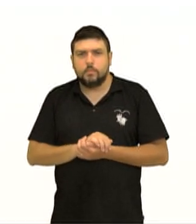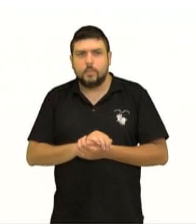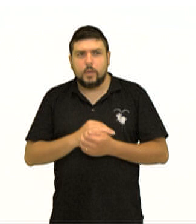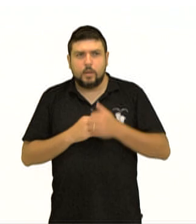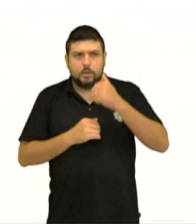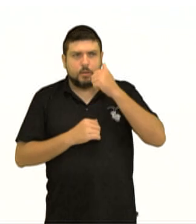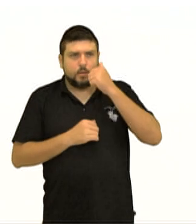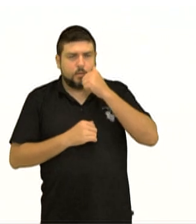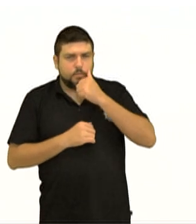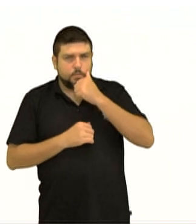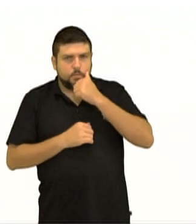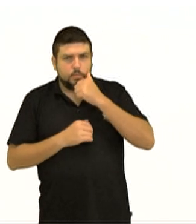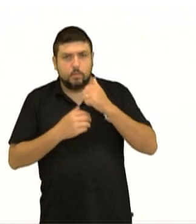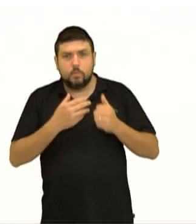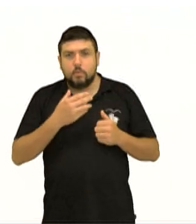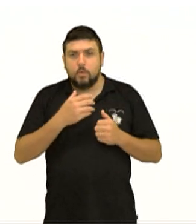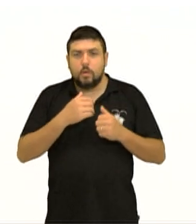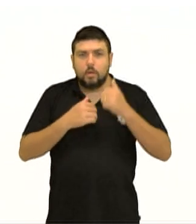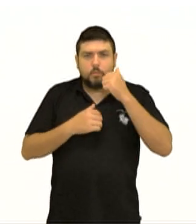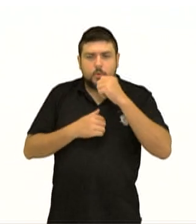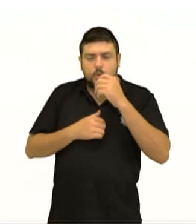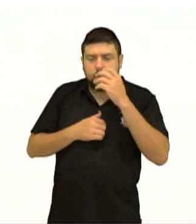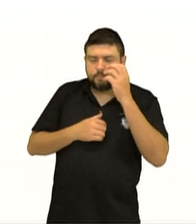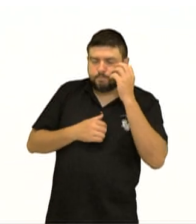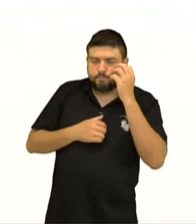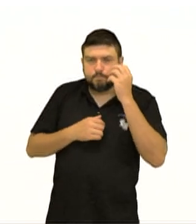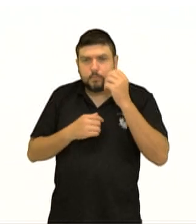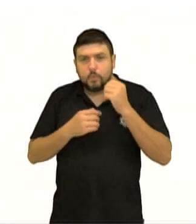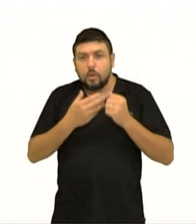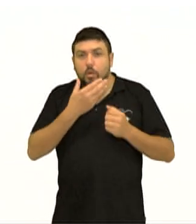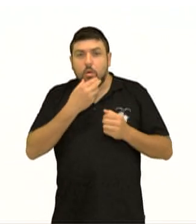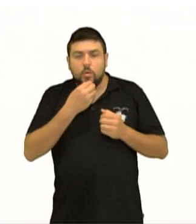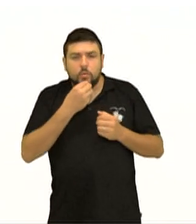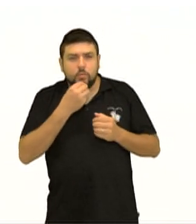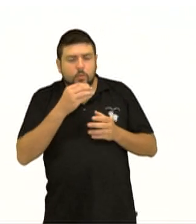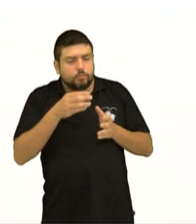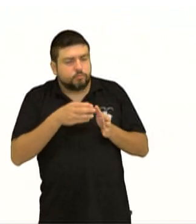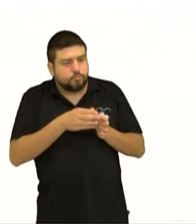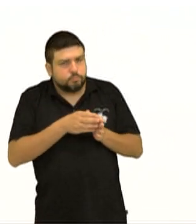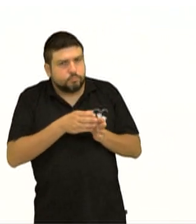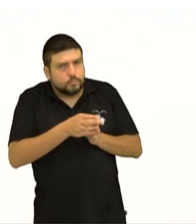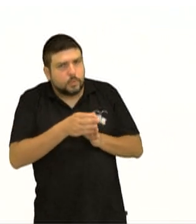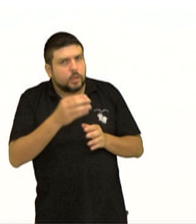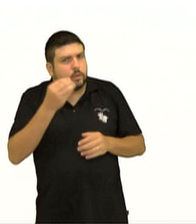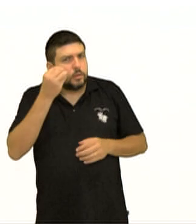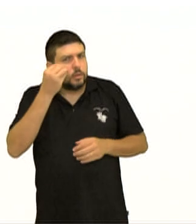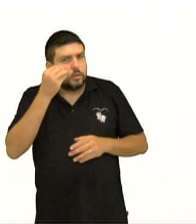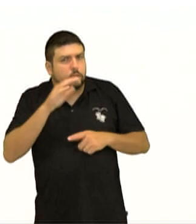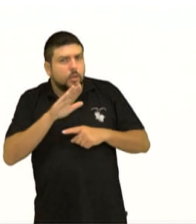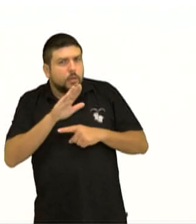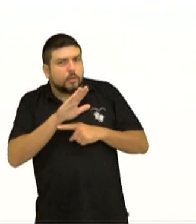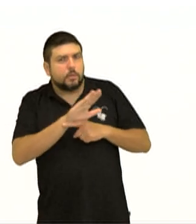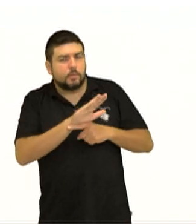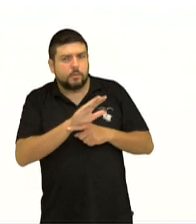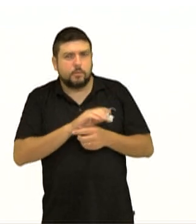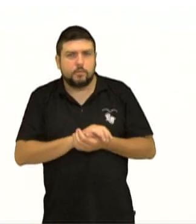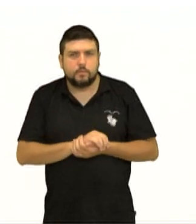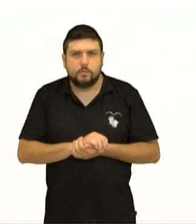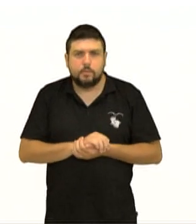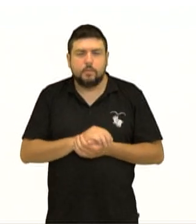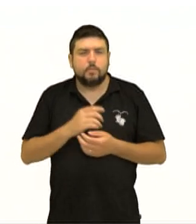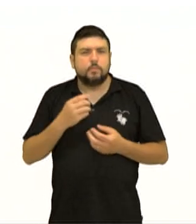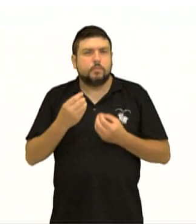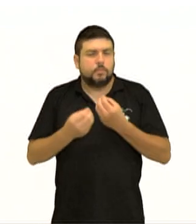rapaz ali, meio que querendo ajudá-la, e ela com a mão na cabeça, assim, com a cabeça um pouco baixa. Daí ela diz